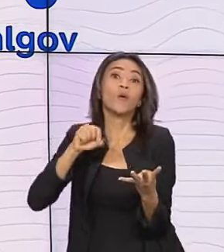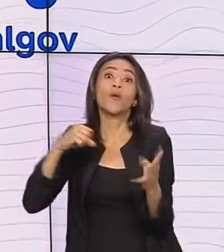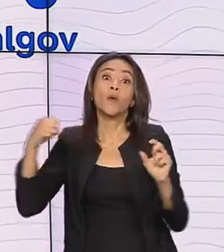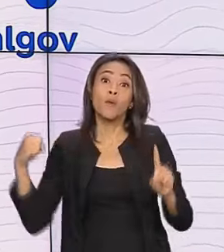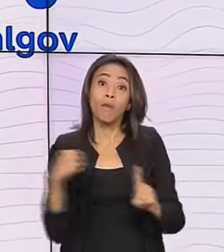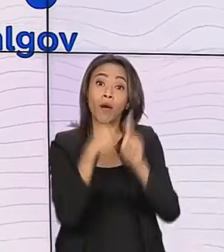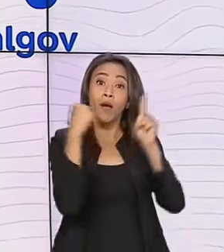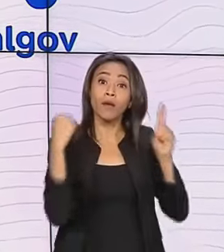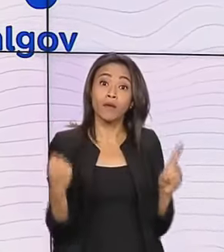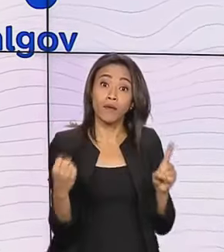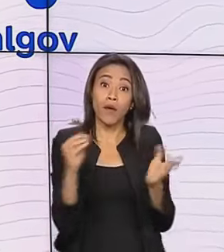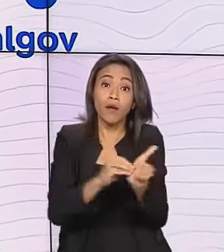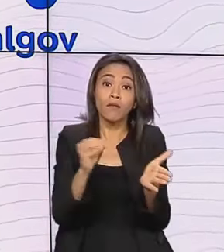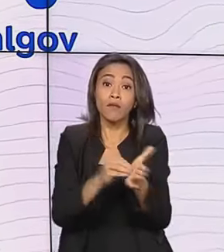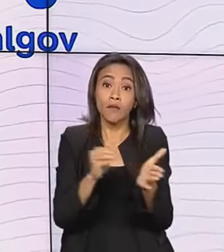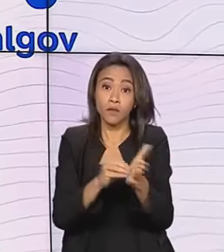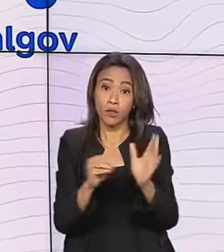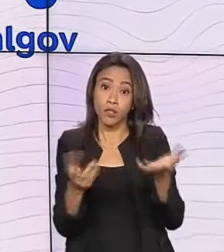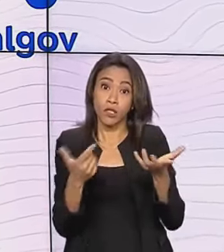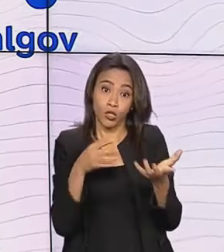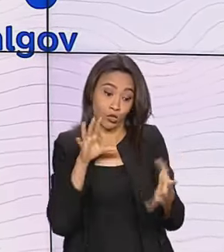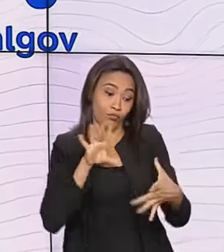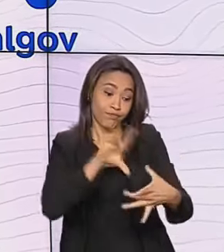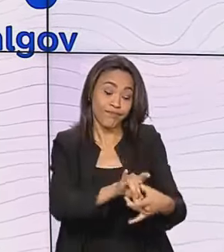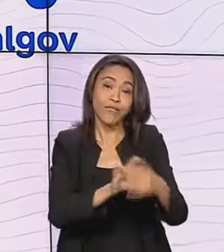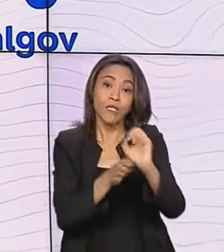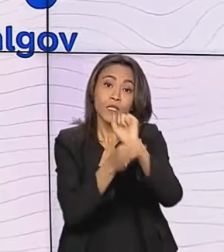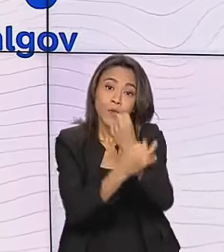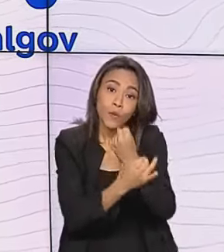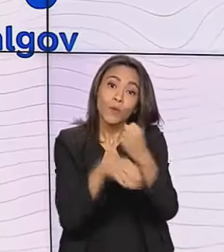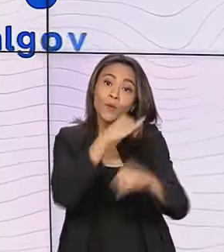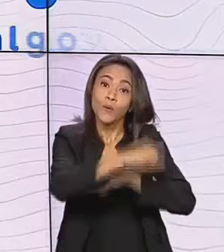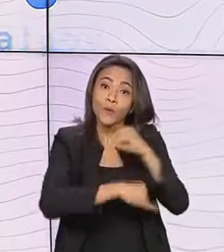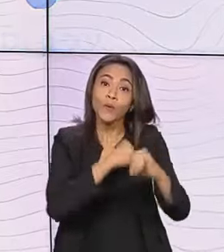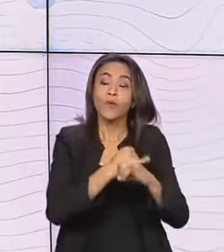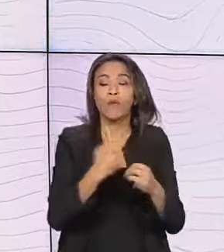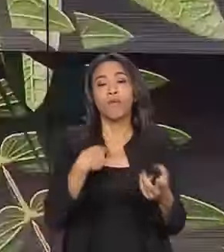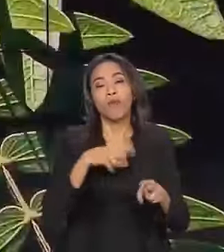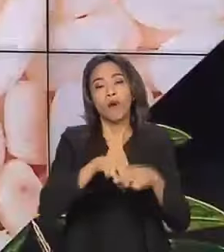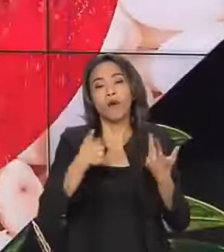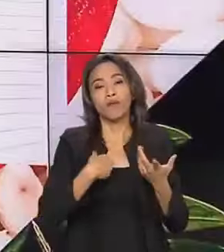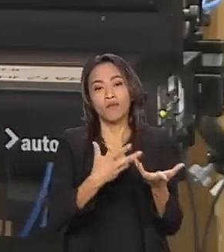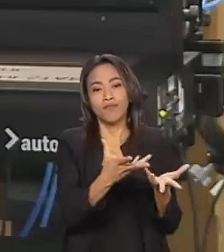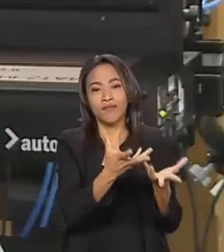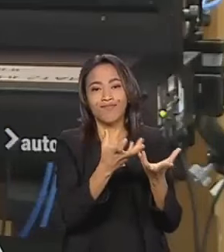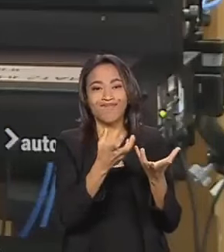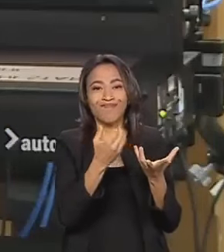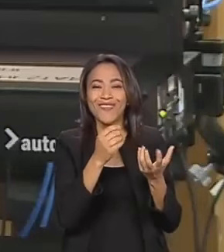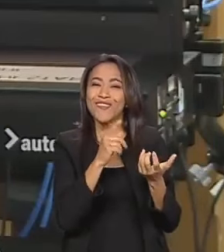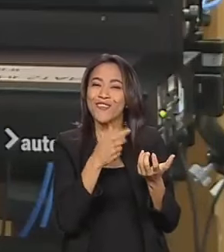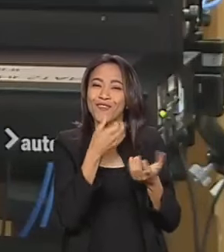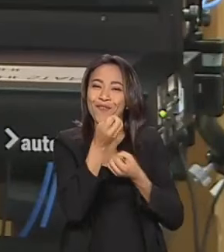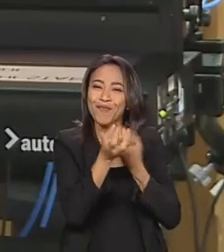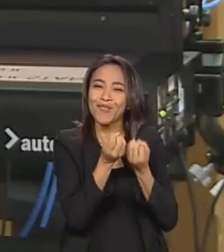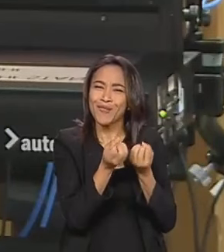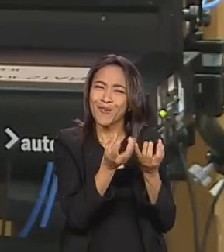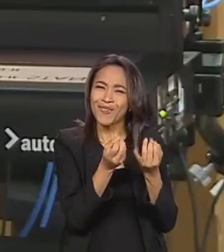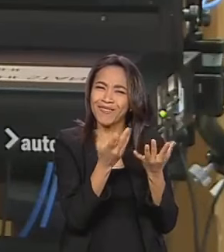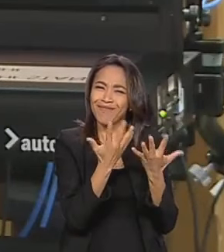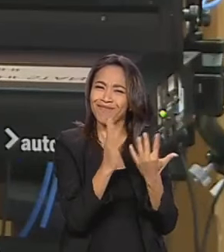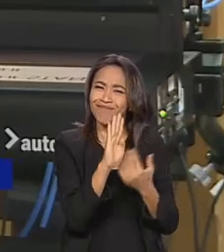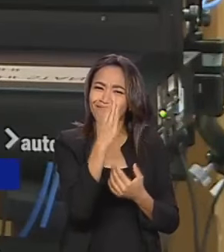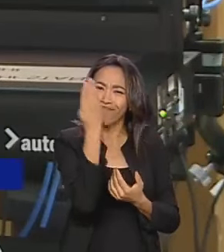de um ambiente seguro na internet com depoimentos de vítimas de Notícias falsas eu convido vocês então